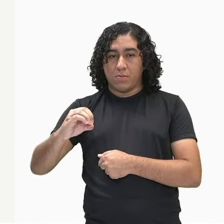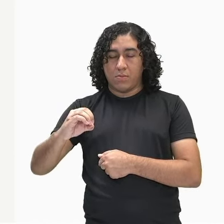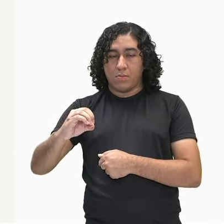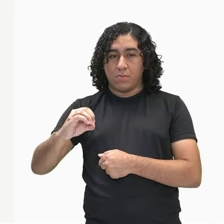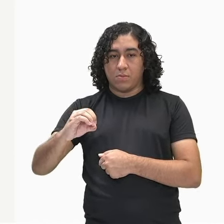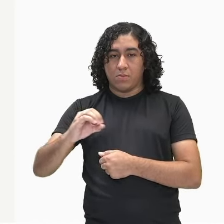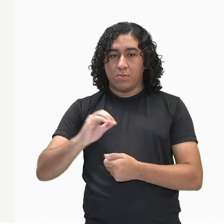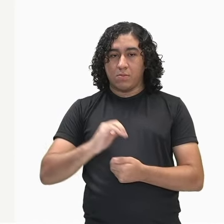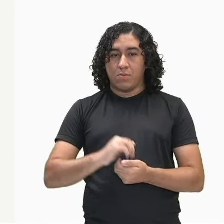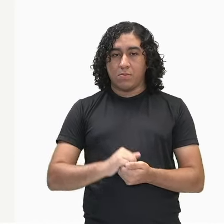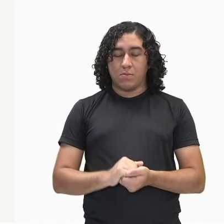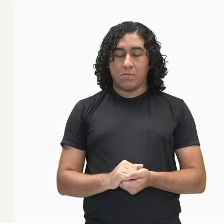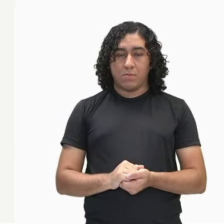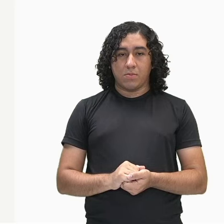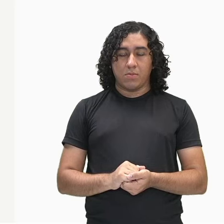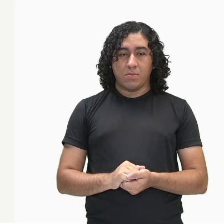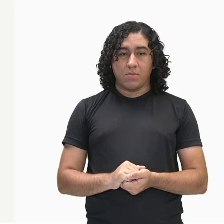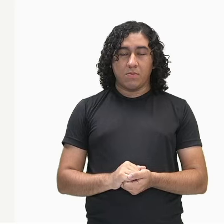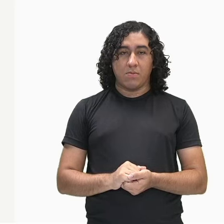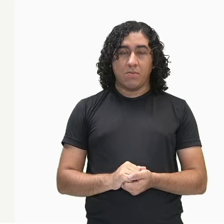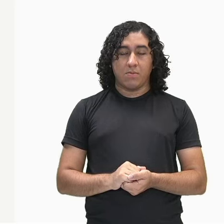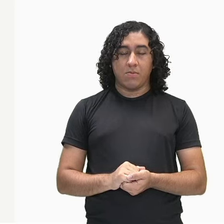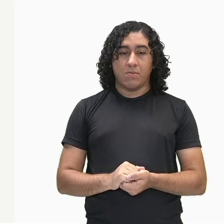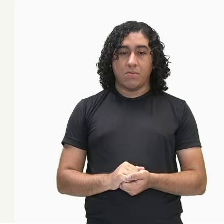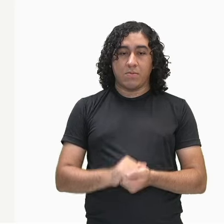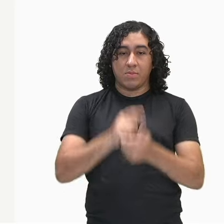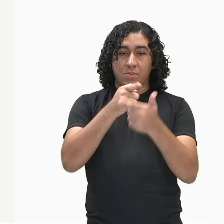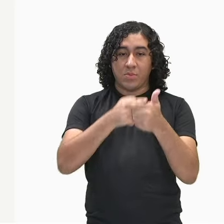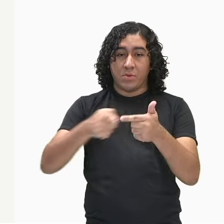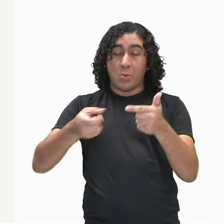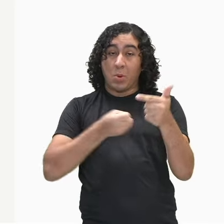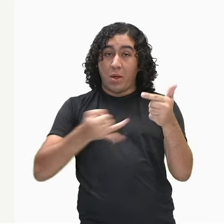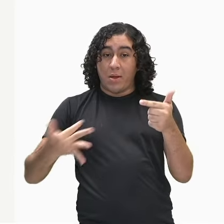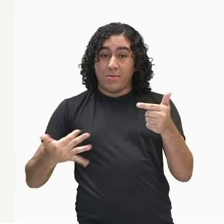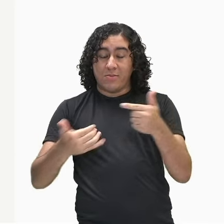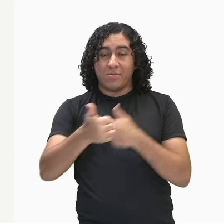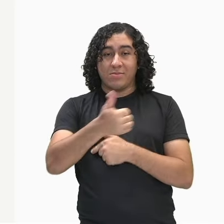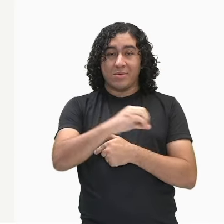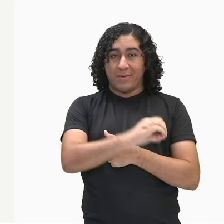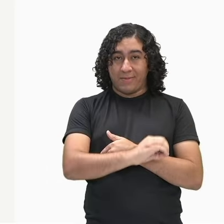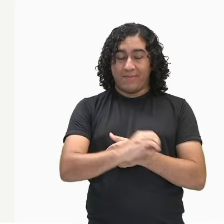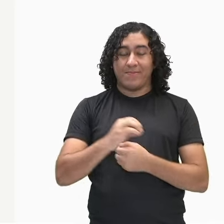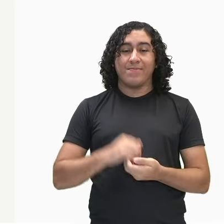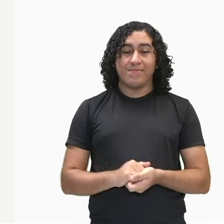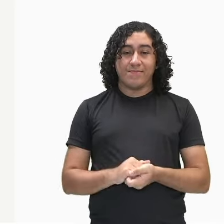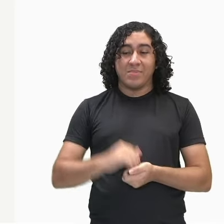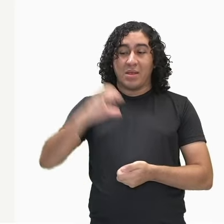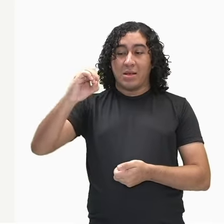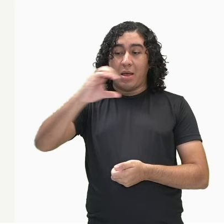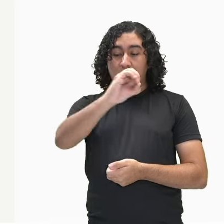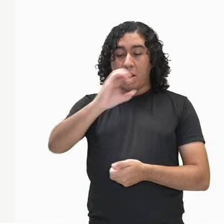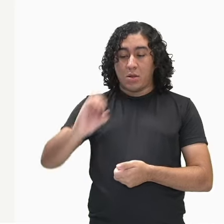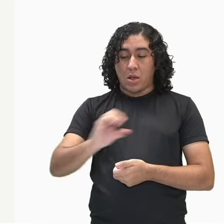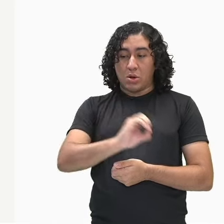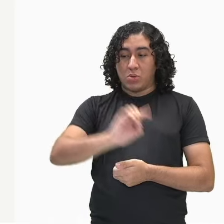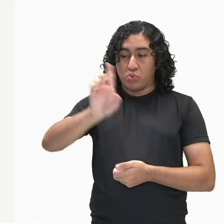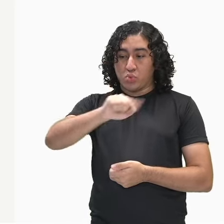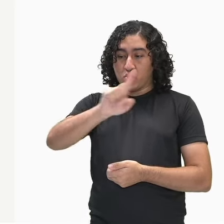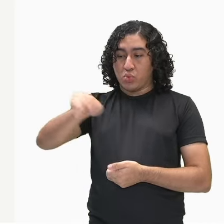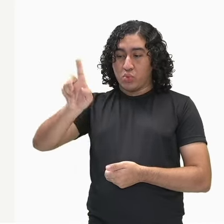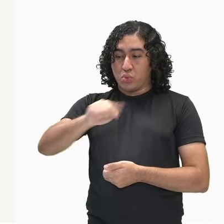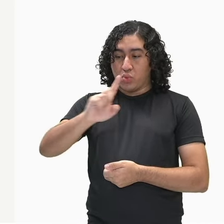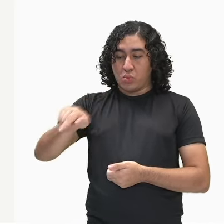100? 200 dividido por 100. 0 com 0, 0 com 0. Vai